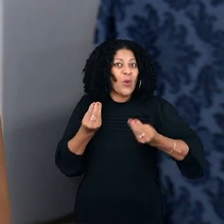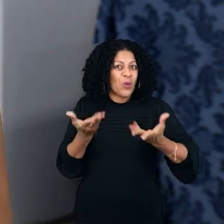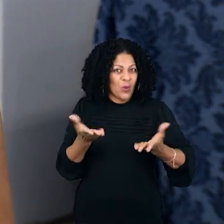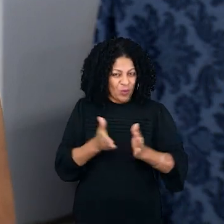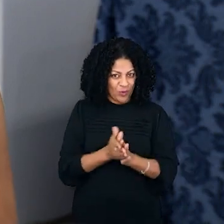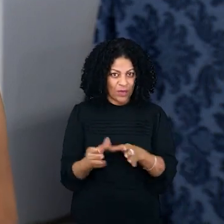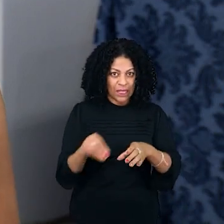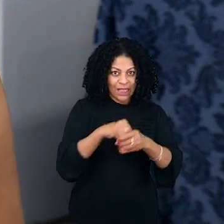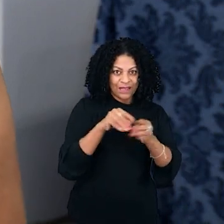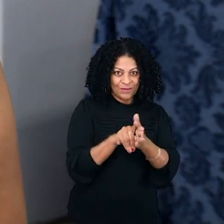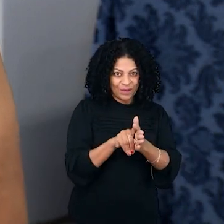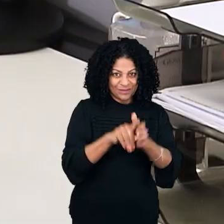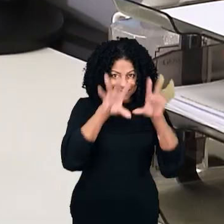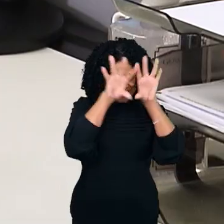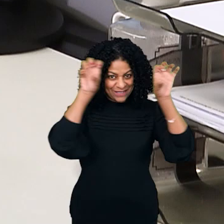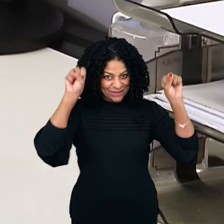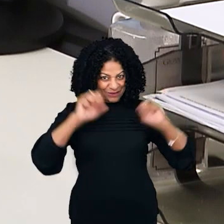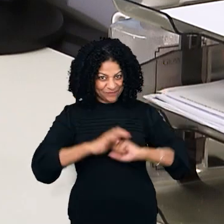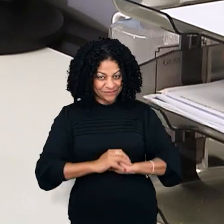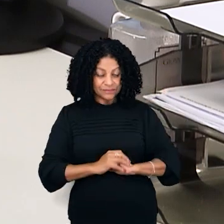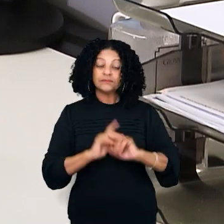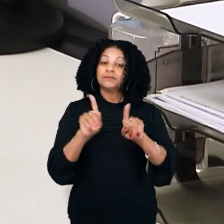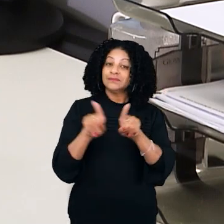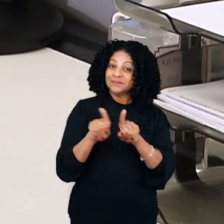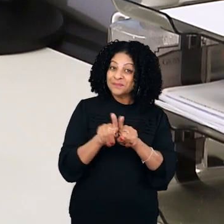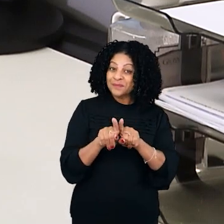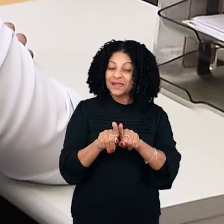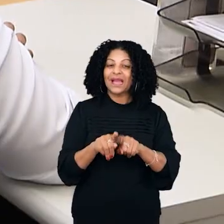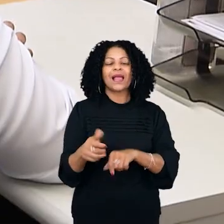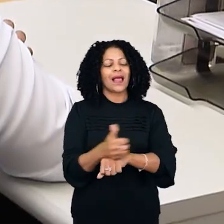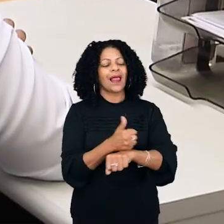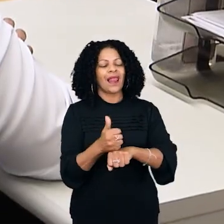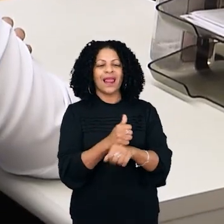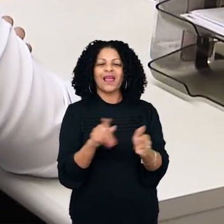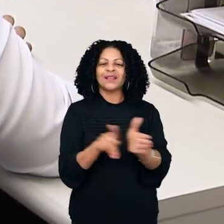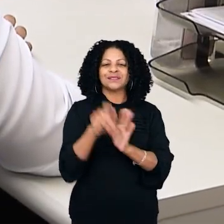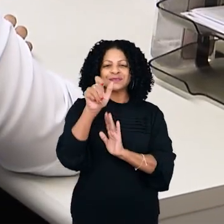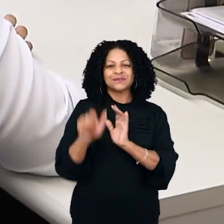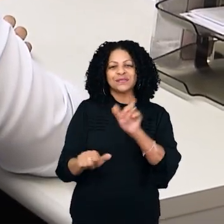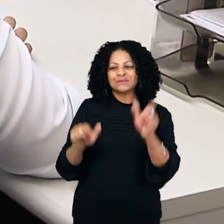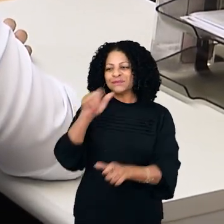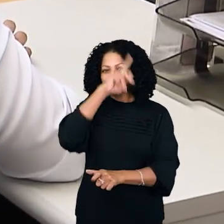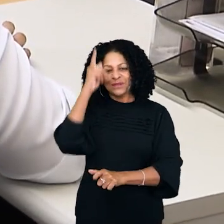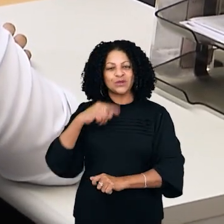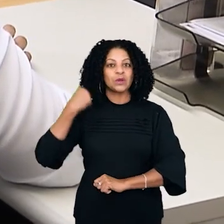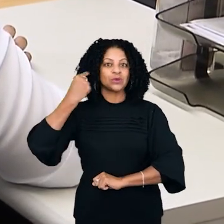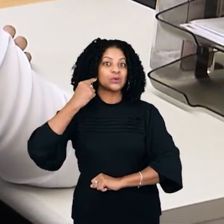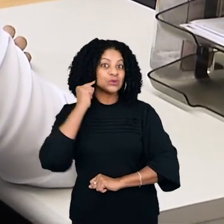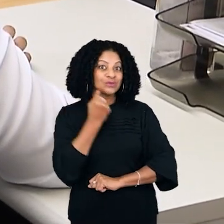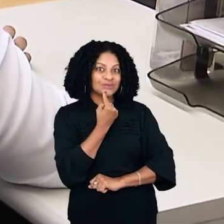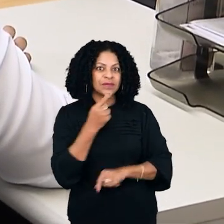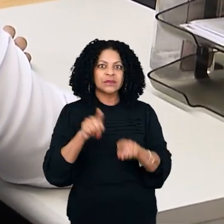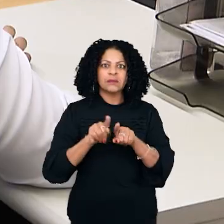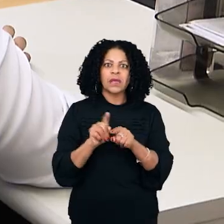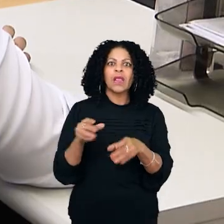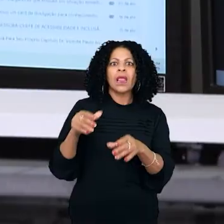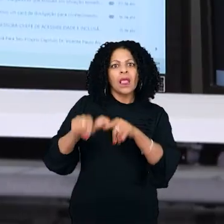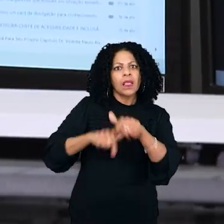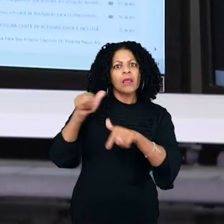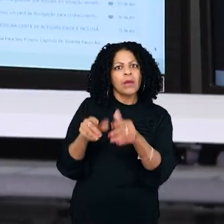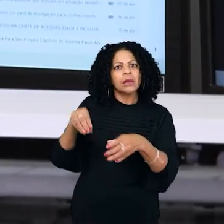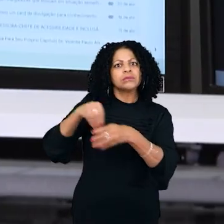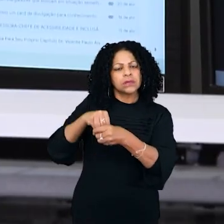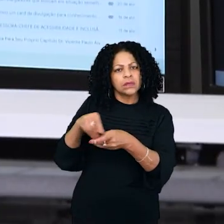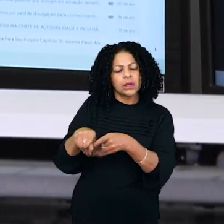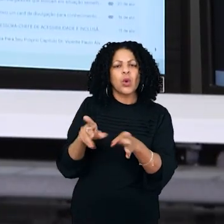às pessoas com deficiência dentro do tribunal. A maior parte das demandas de profissionais com deficiência auditiva que atuam no TST